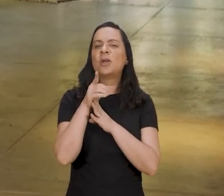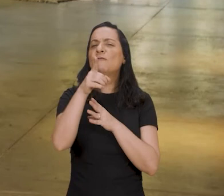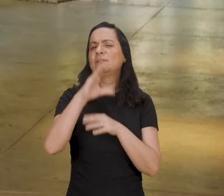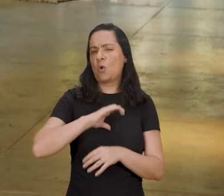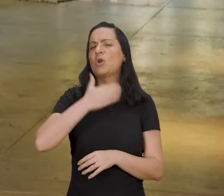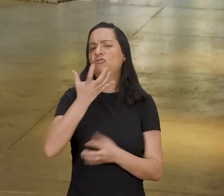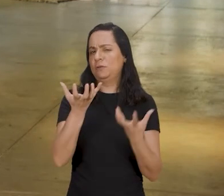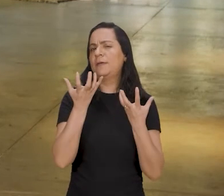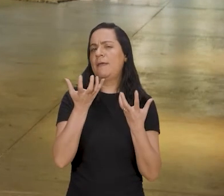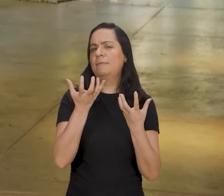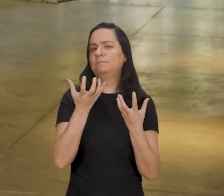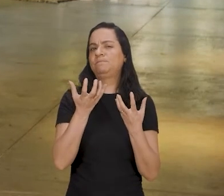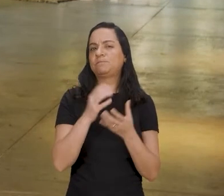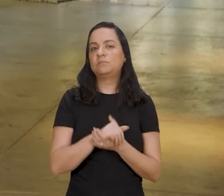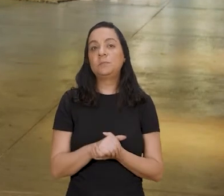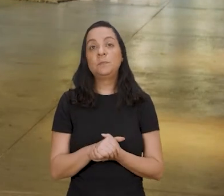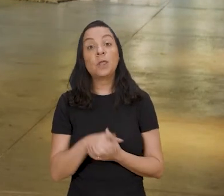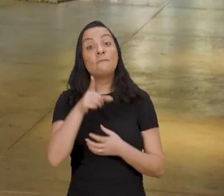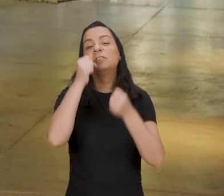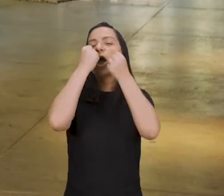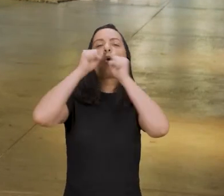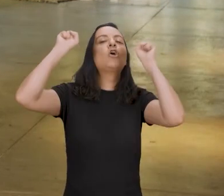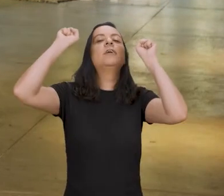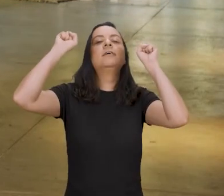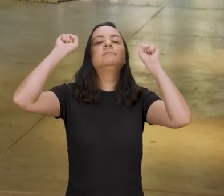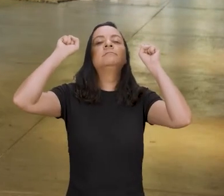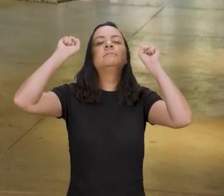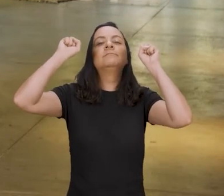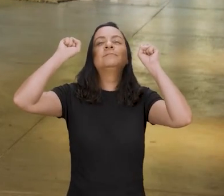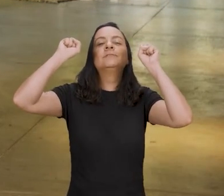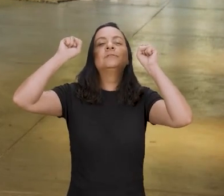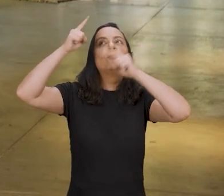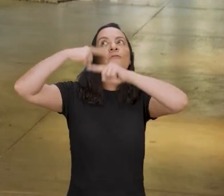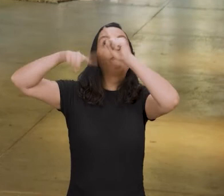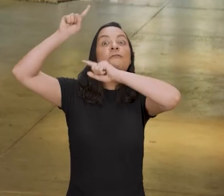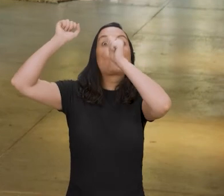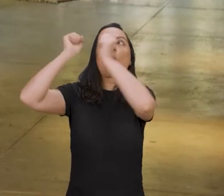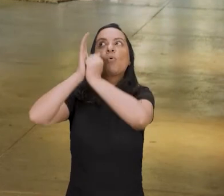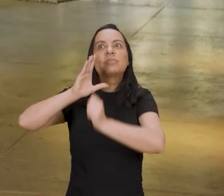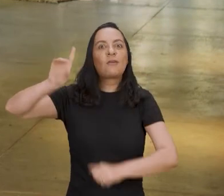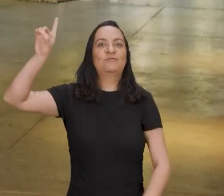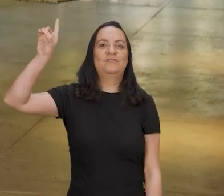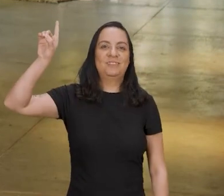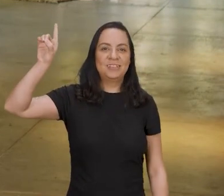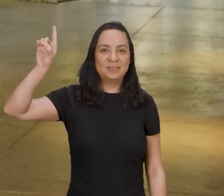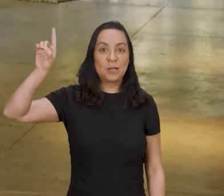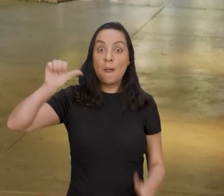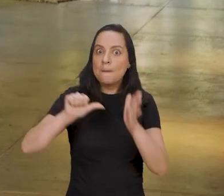desejam ser destemidas, quando vocês acordarem, voem, estejam com Deus,